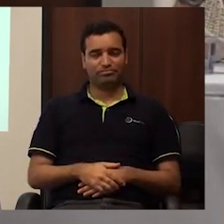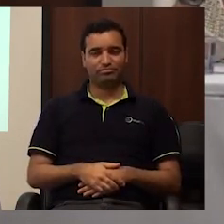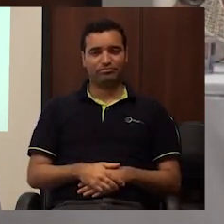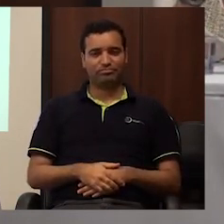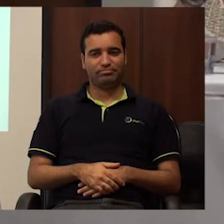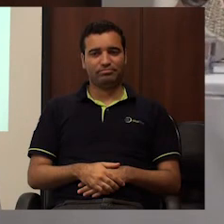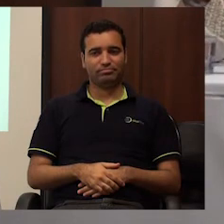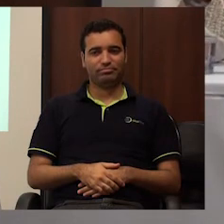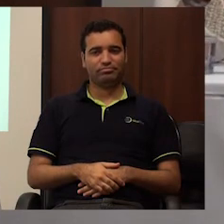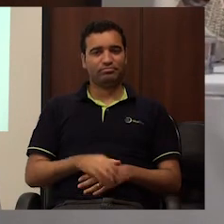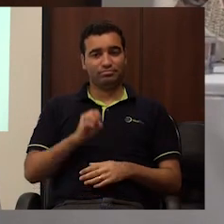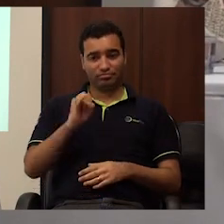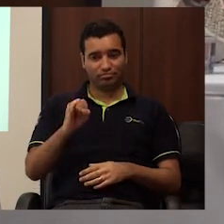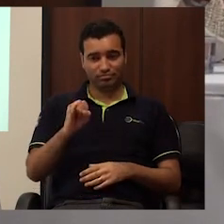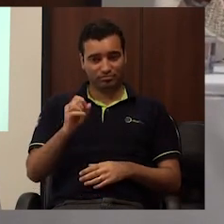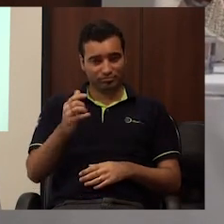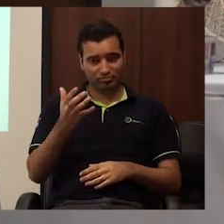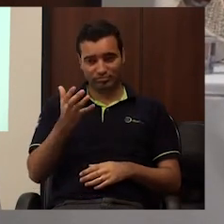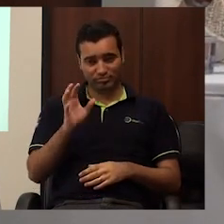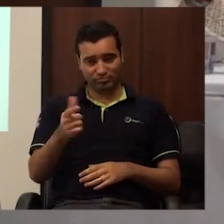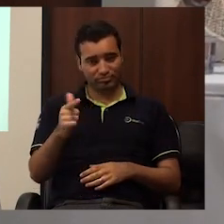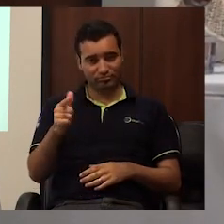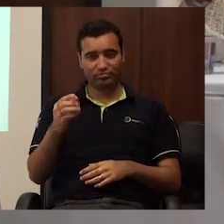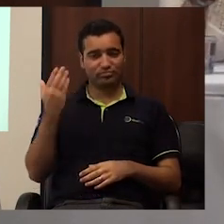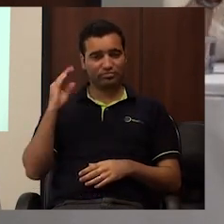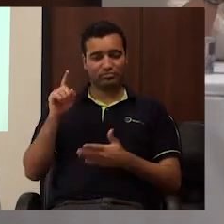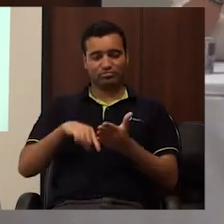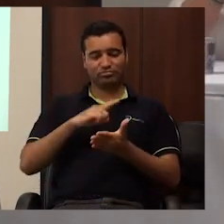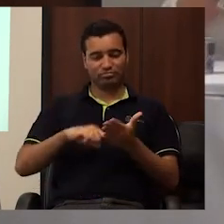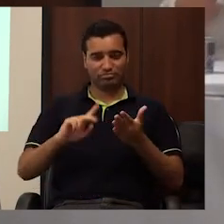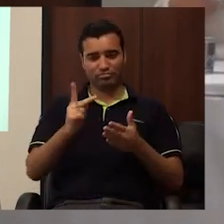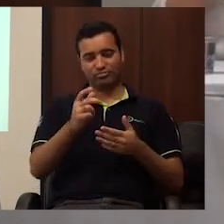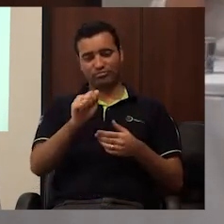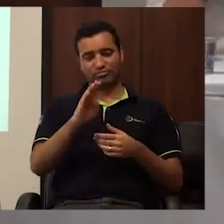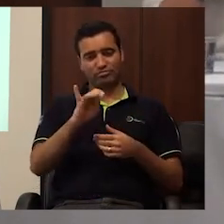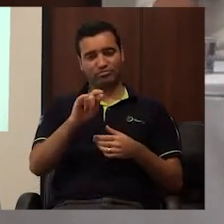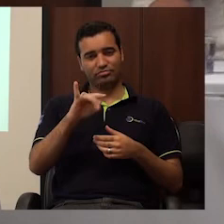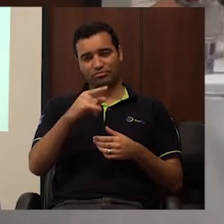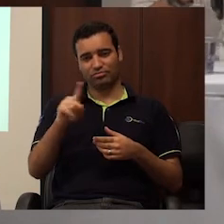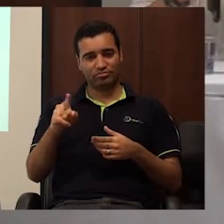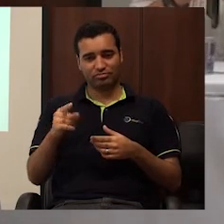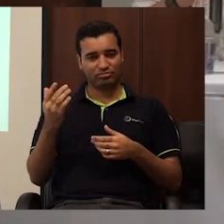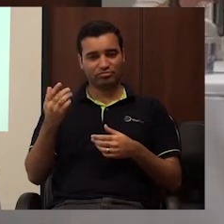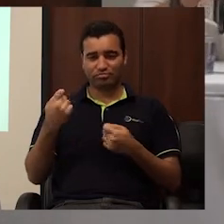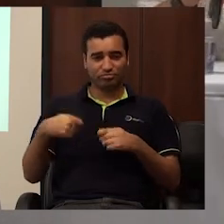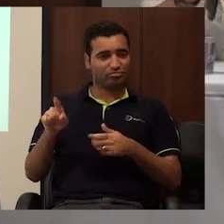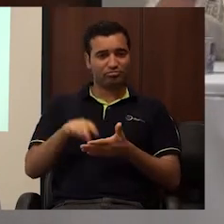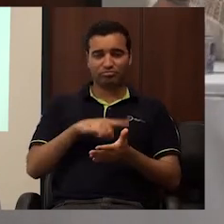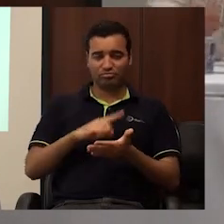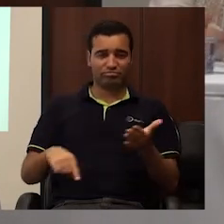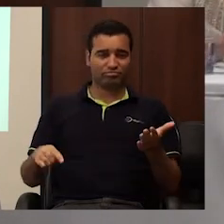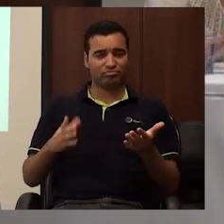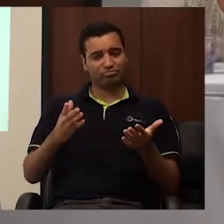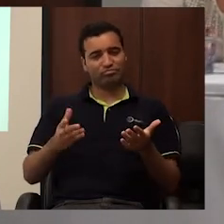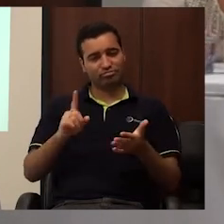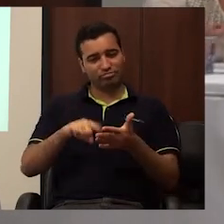terminado com as habilitações e com as formações específicas para os alunos, para os professores que